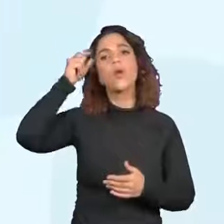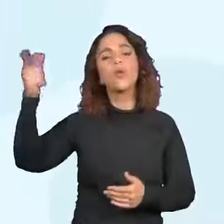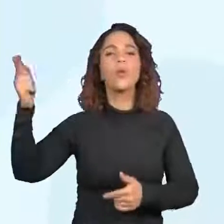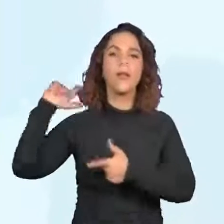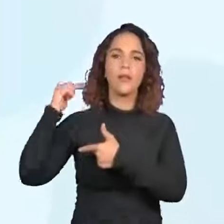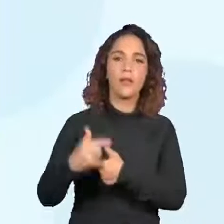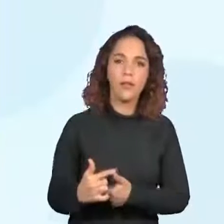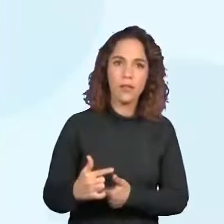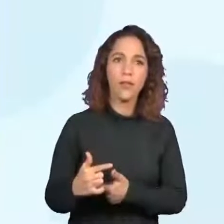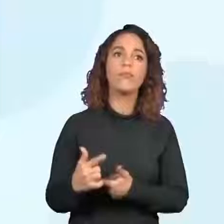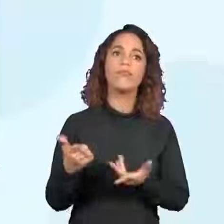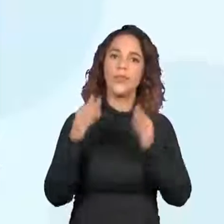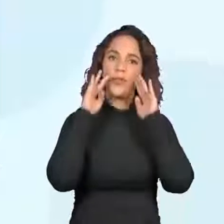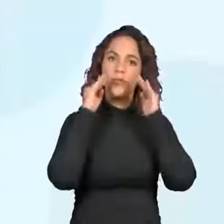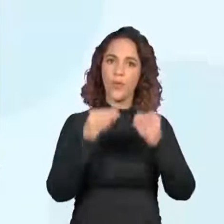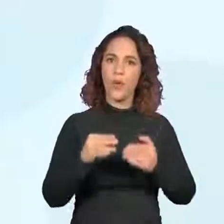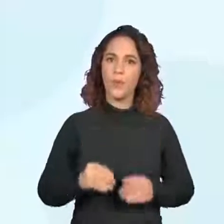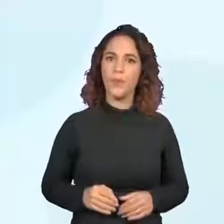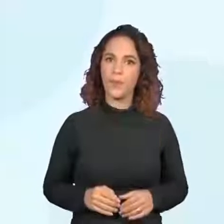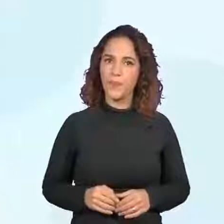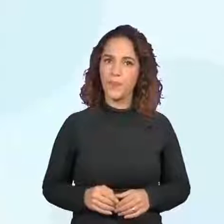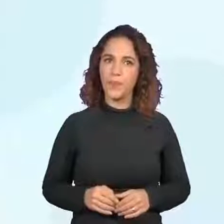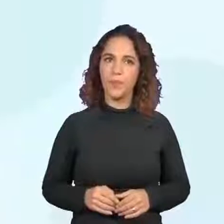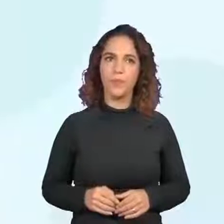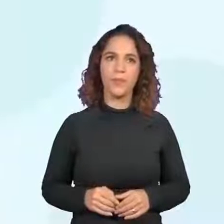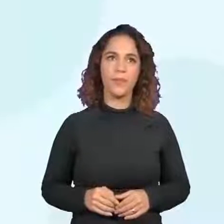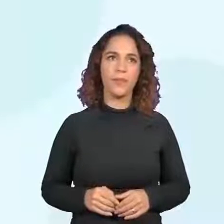tradições, esse é o foco.